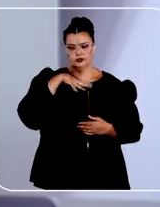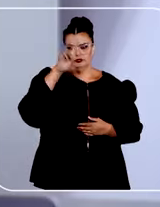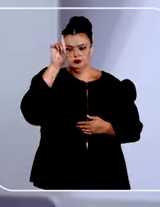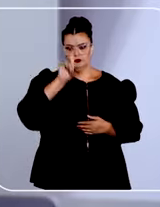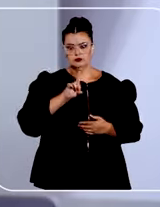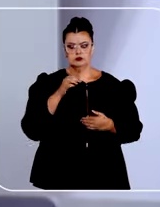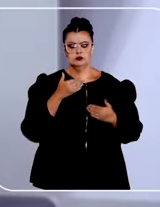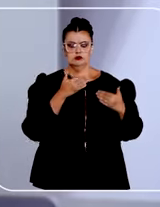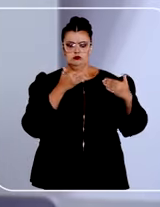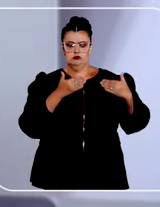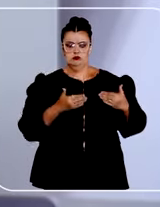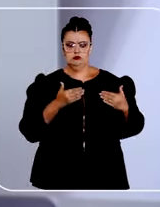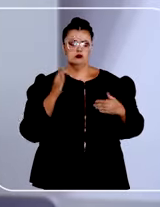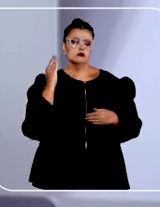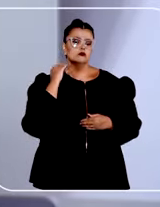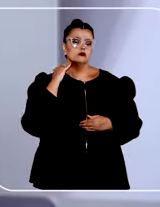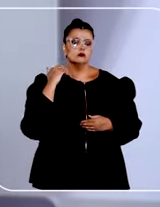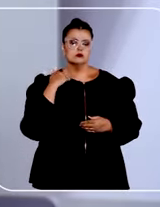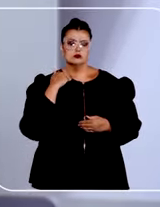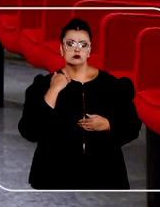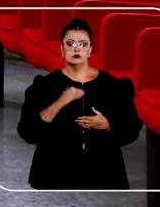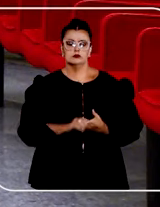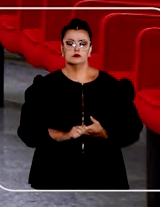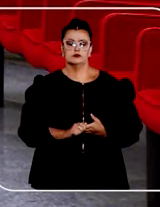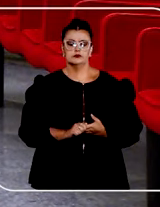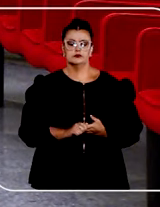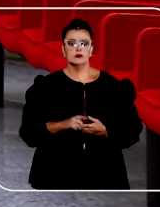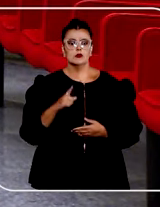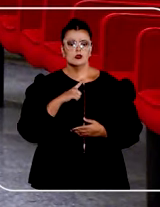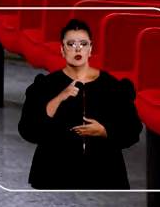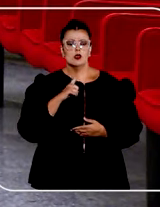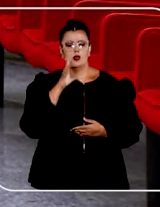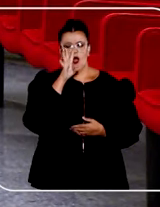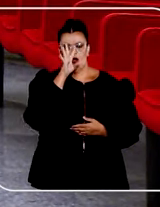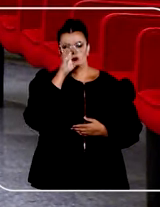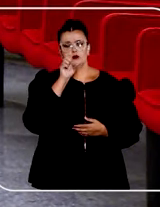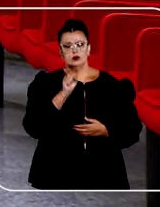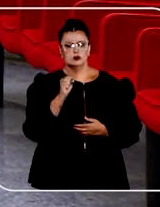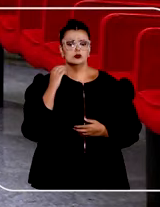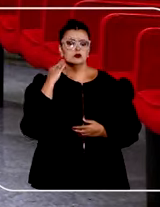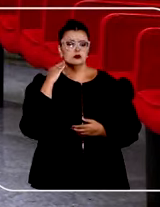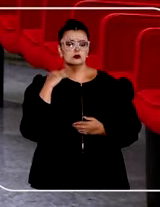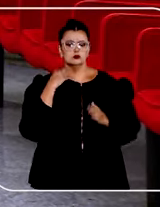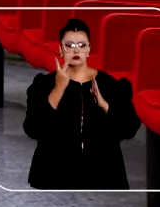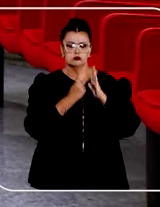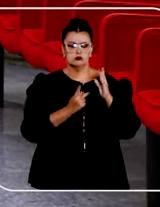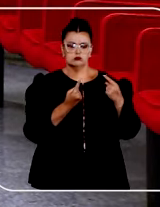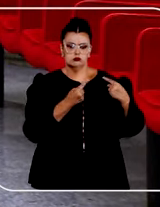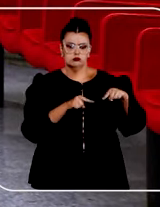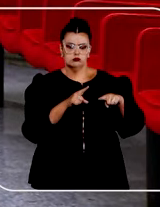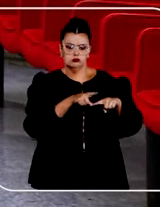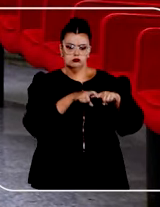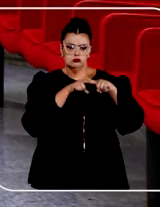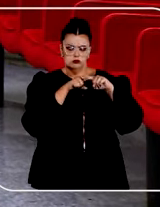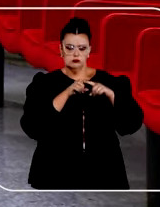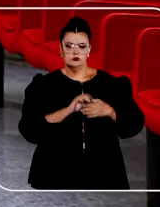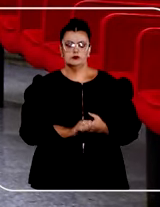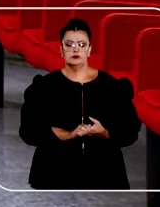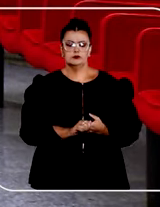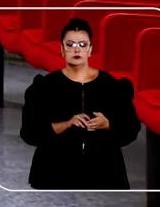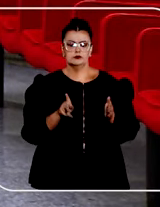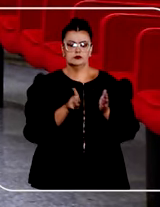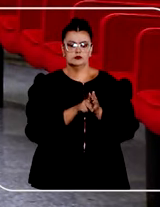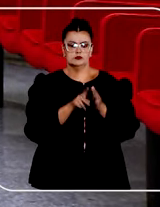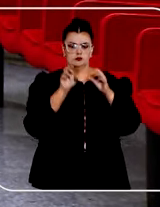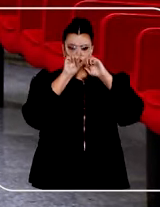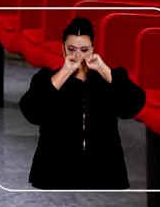direito no posicionamento do banco por considerar abusivo o voto do banco contra o plano apresentado pela devedora o juízo